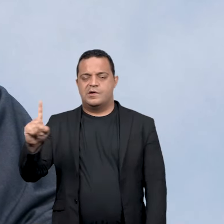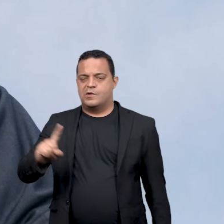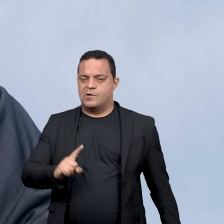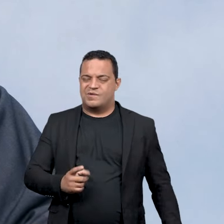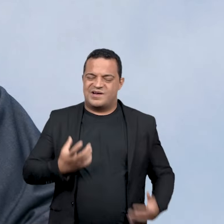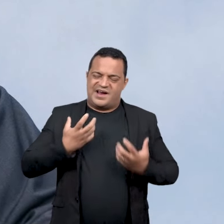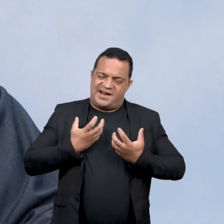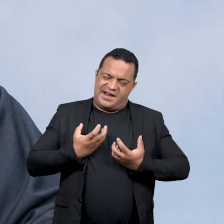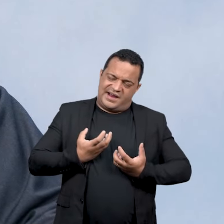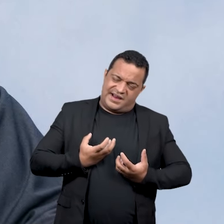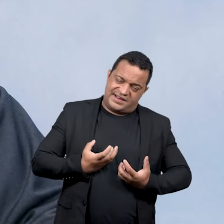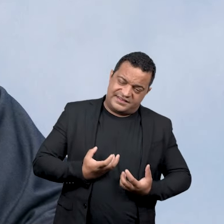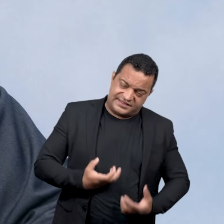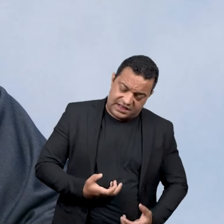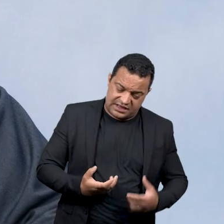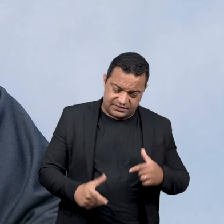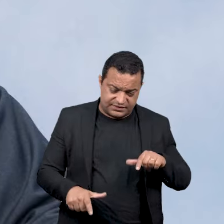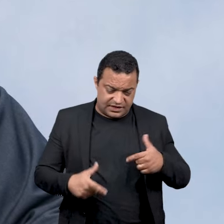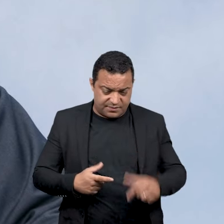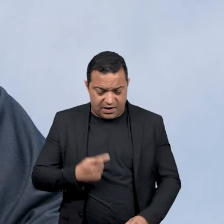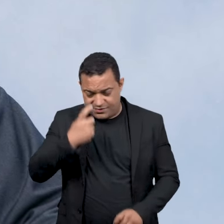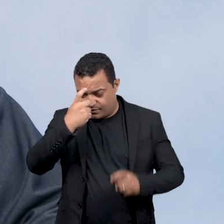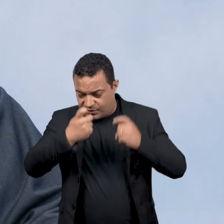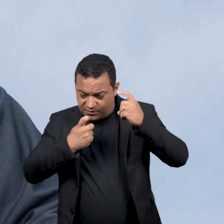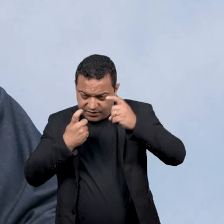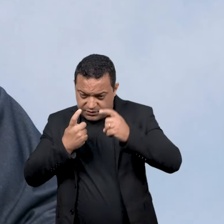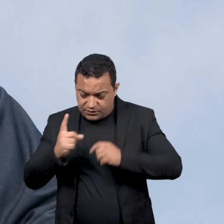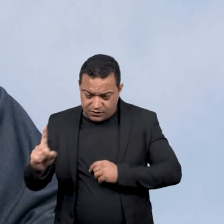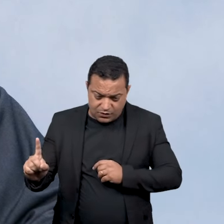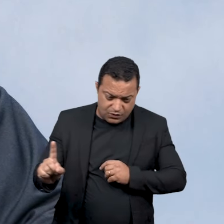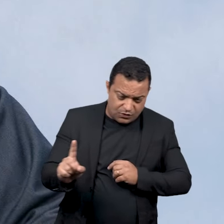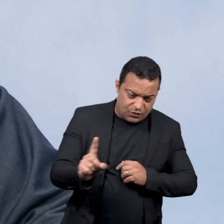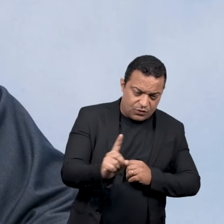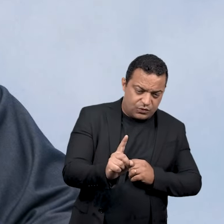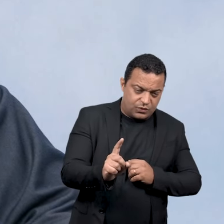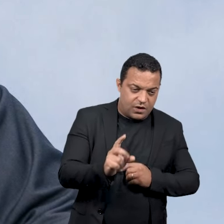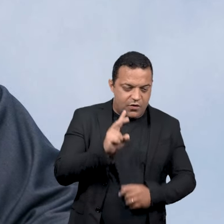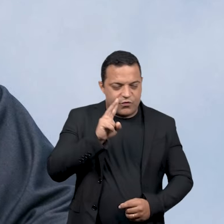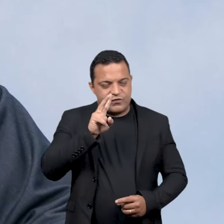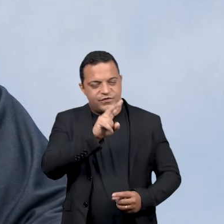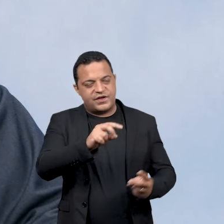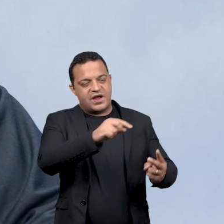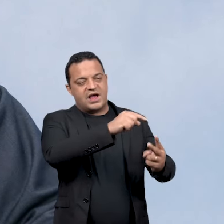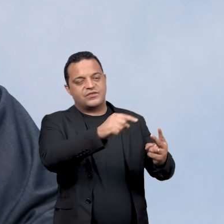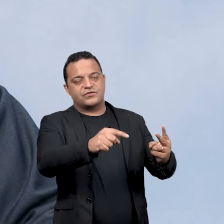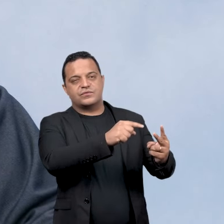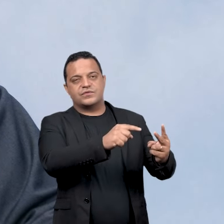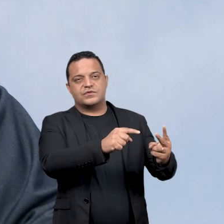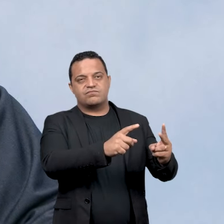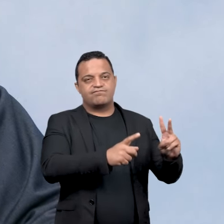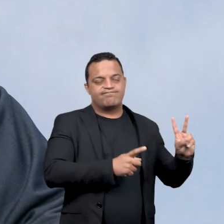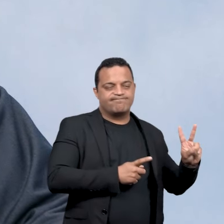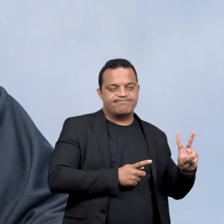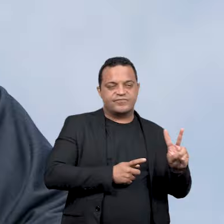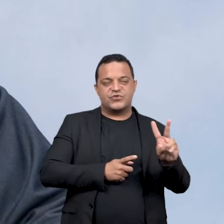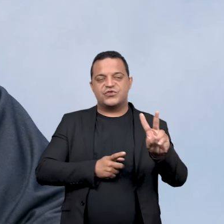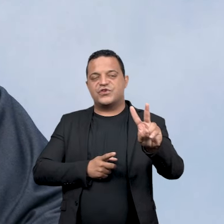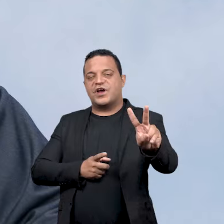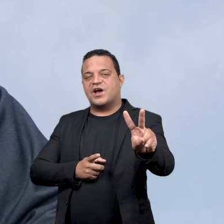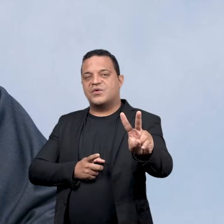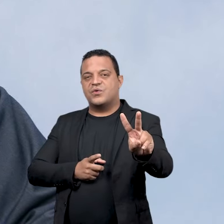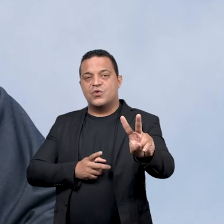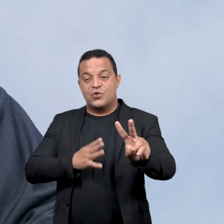culto, trabalho, os afazeres do dia, as preocupações. E o Senhor me permitiu ver essas irmãs